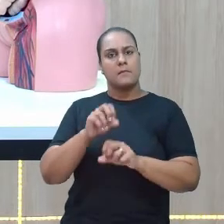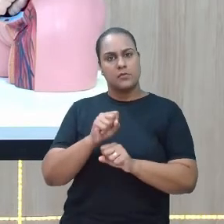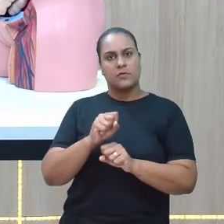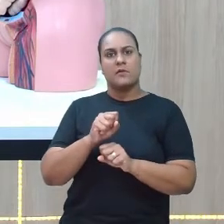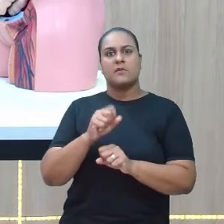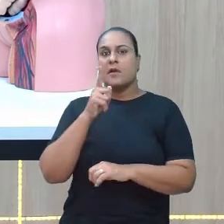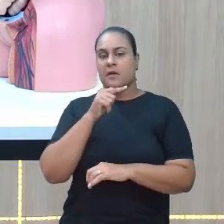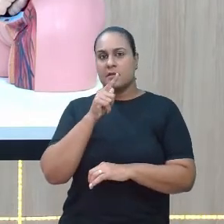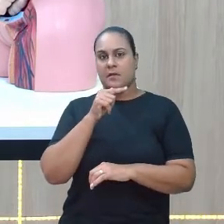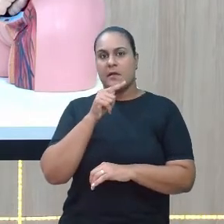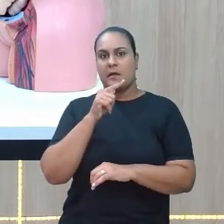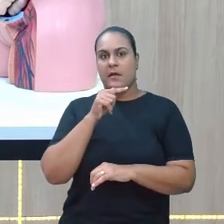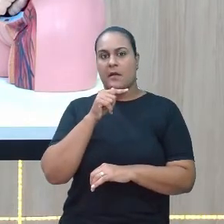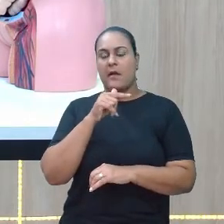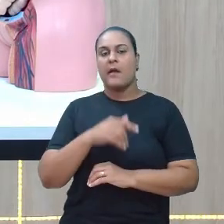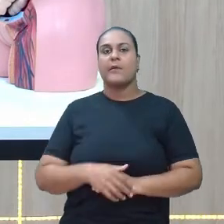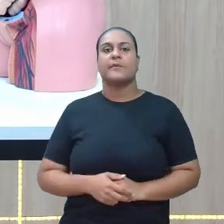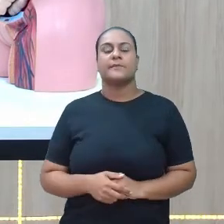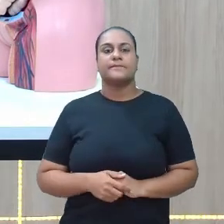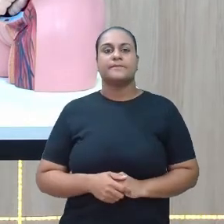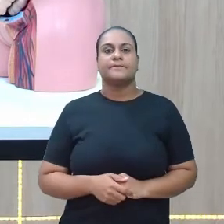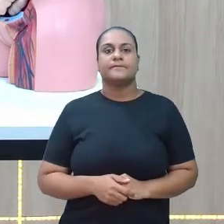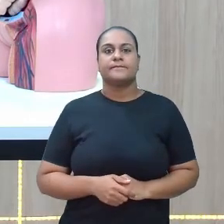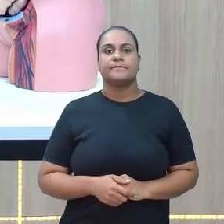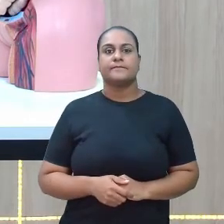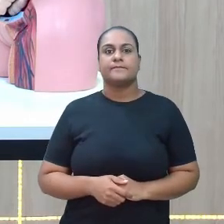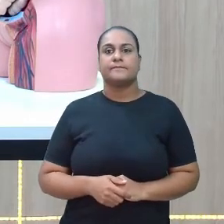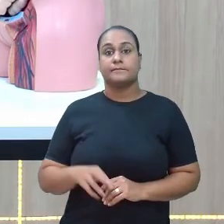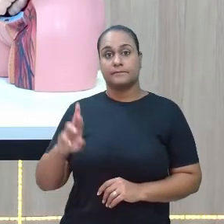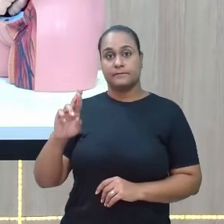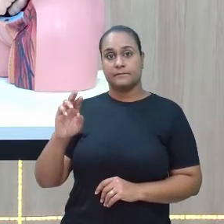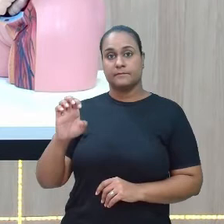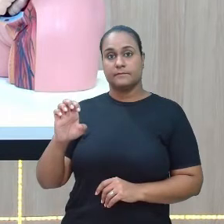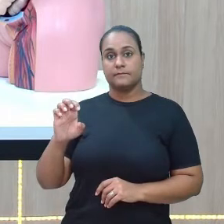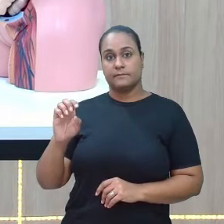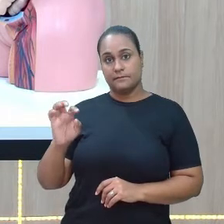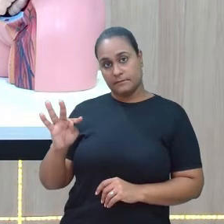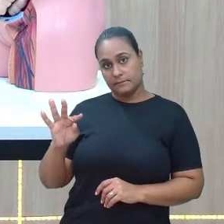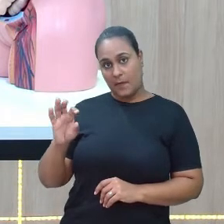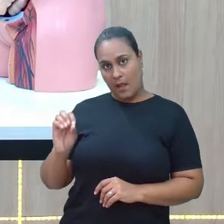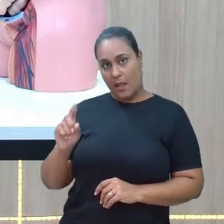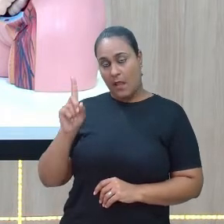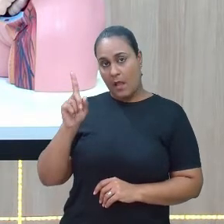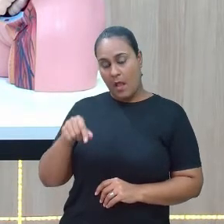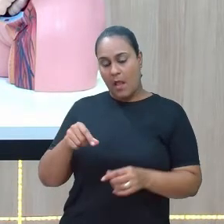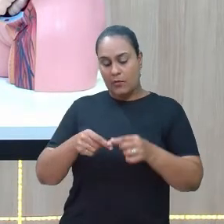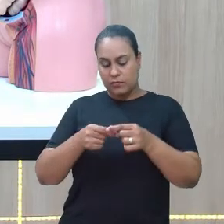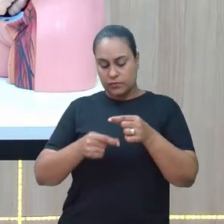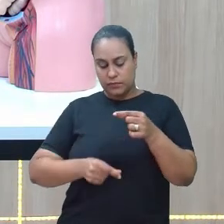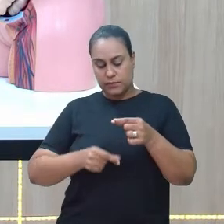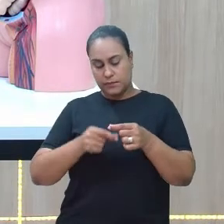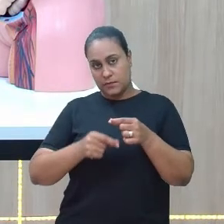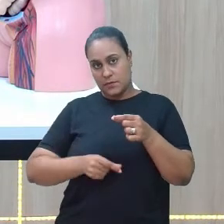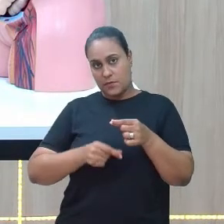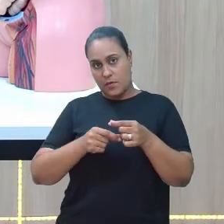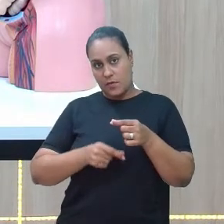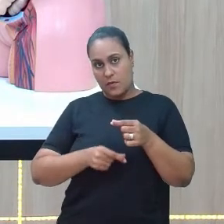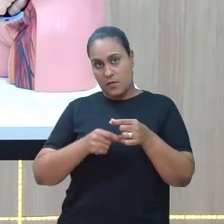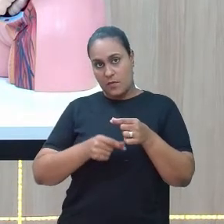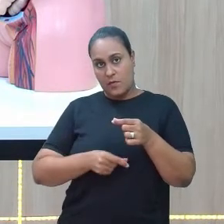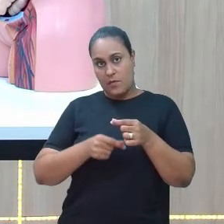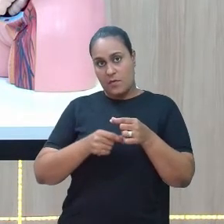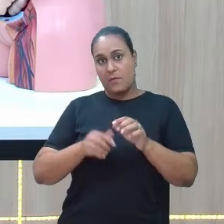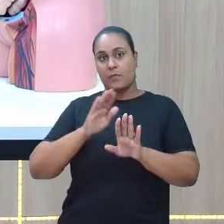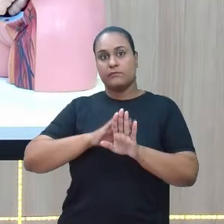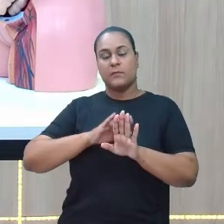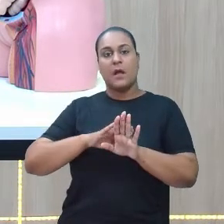é, de água e sais minerais. O reto é um tubo, não é, que está na região anterior ao